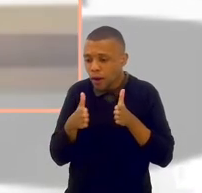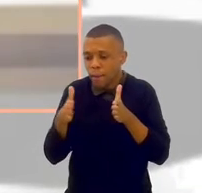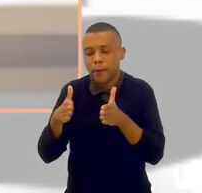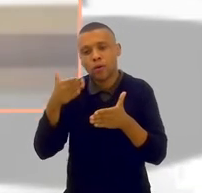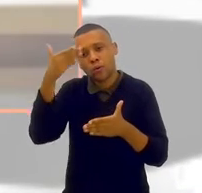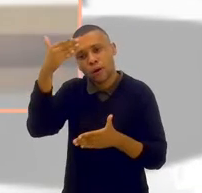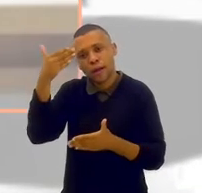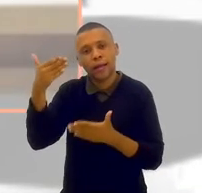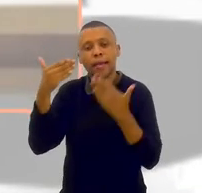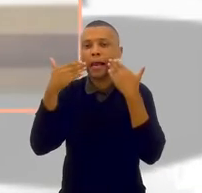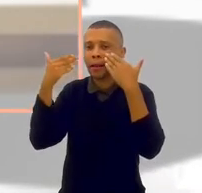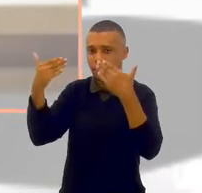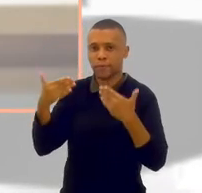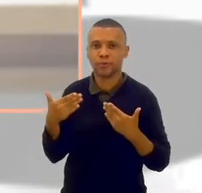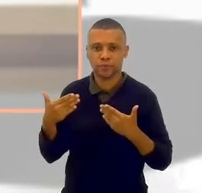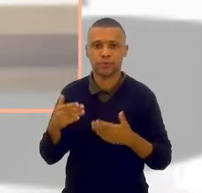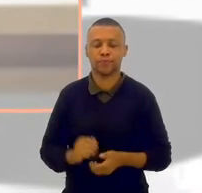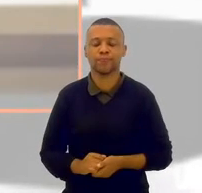mostrou.